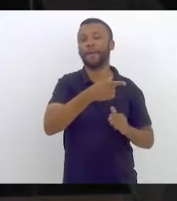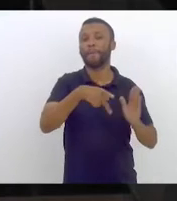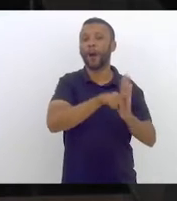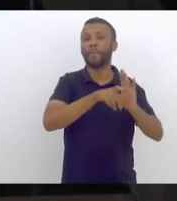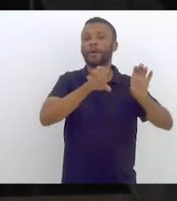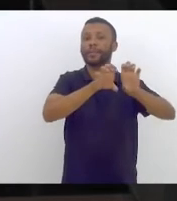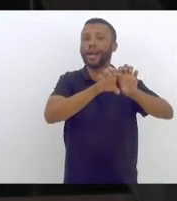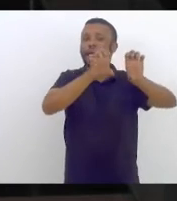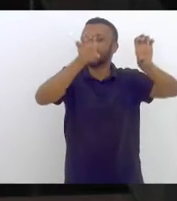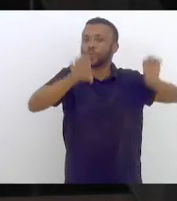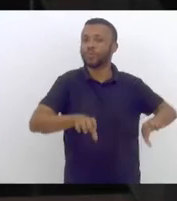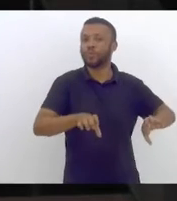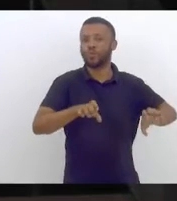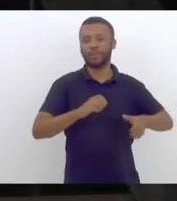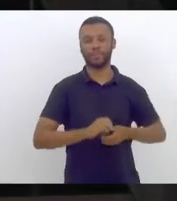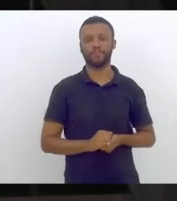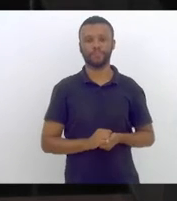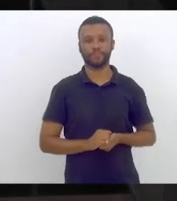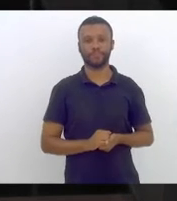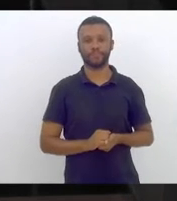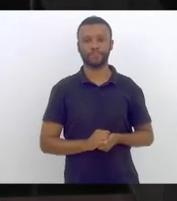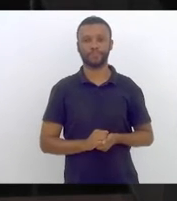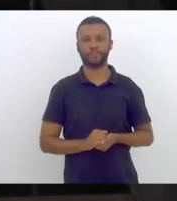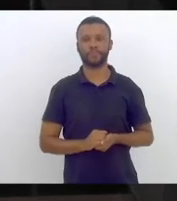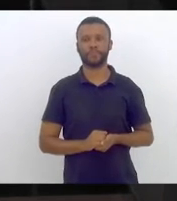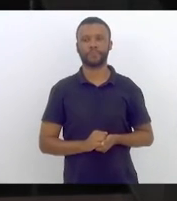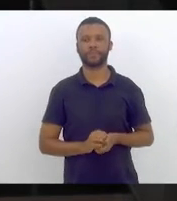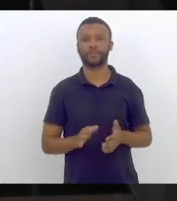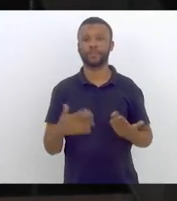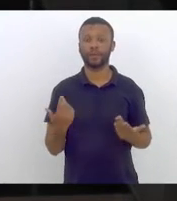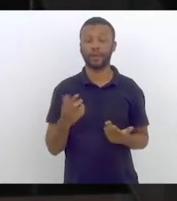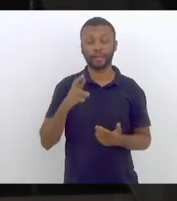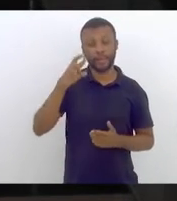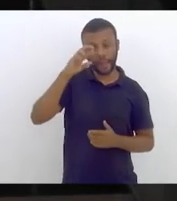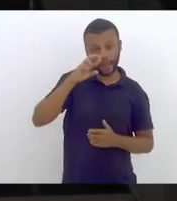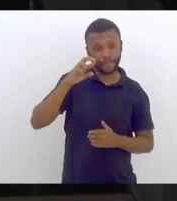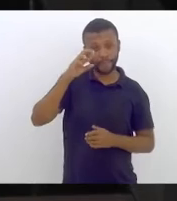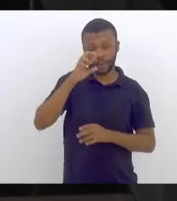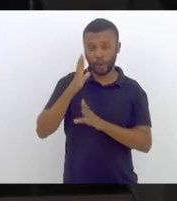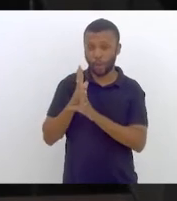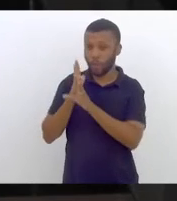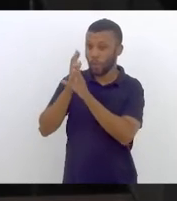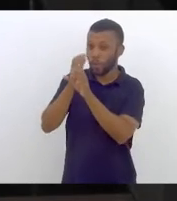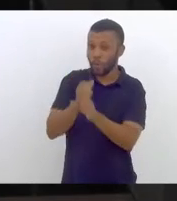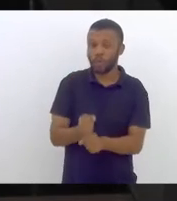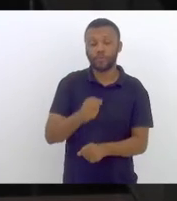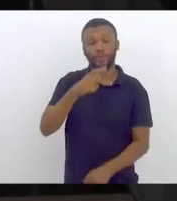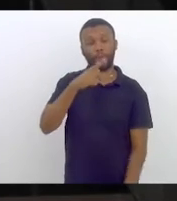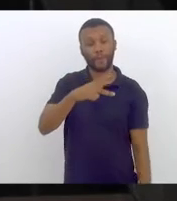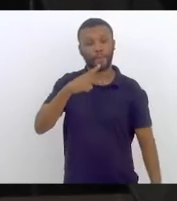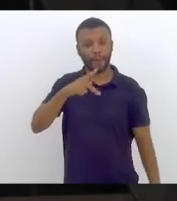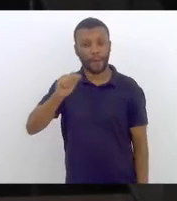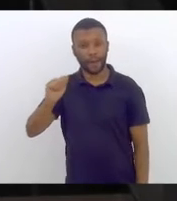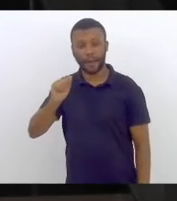estruturantes. Então, a preocupação com essa revisão do PPA é muito interessante.